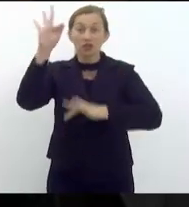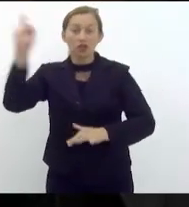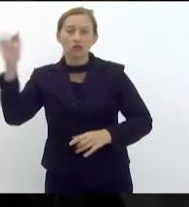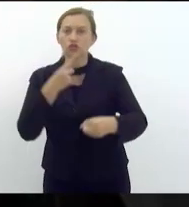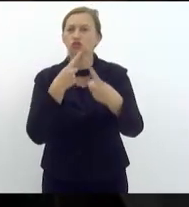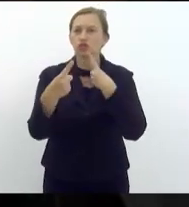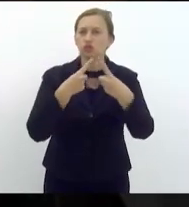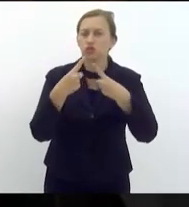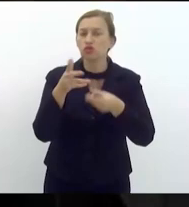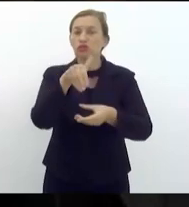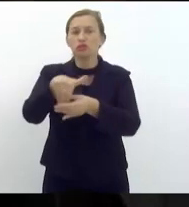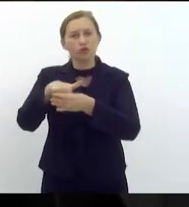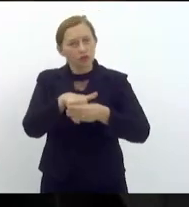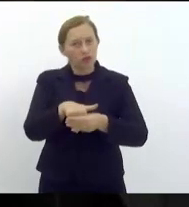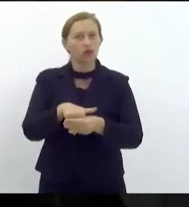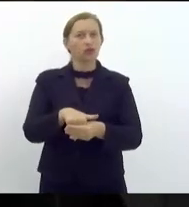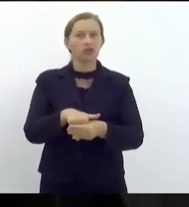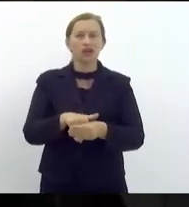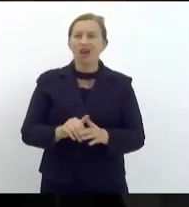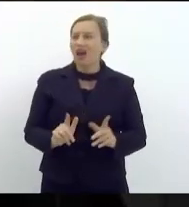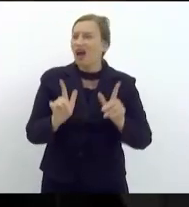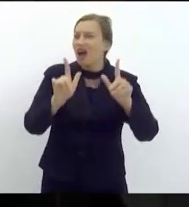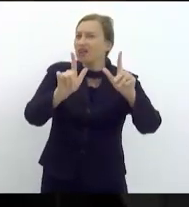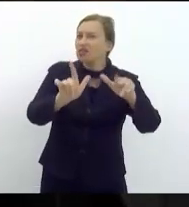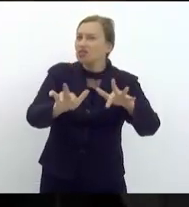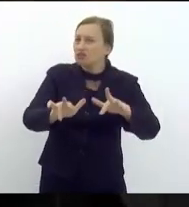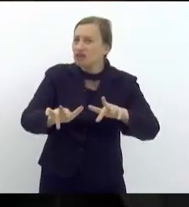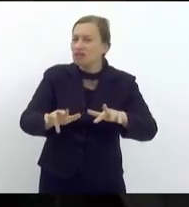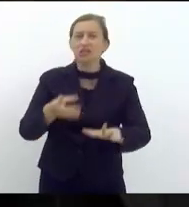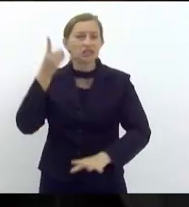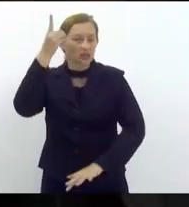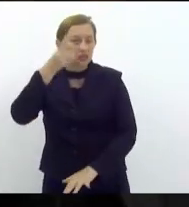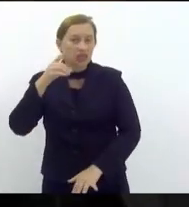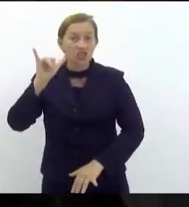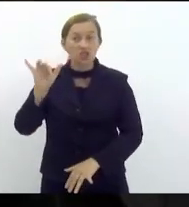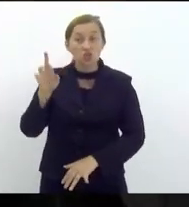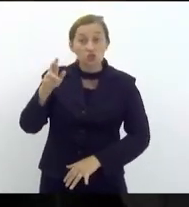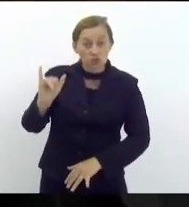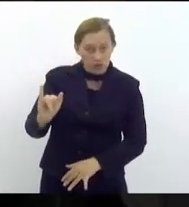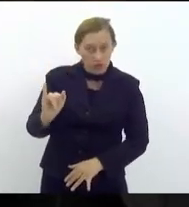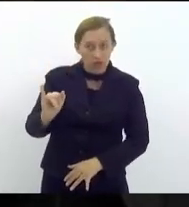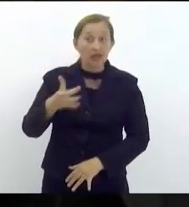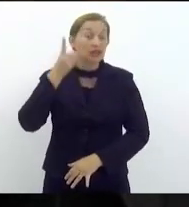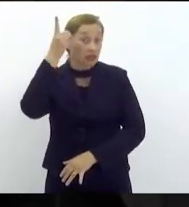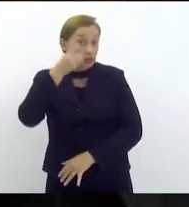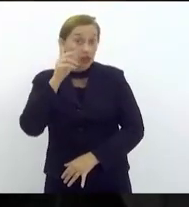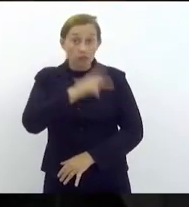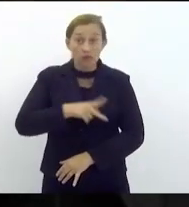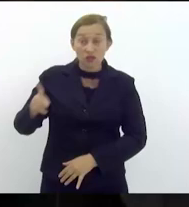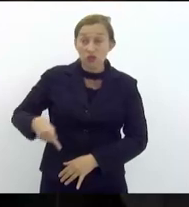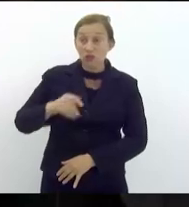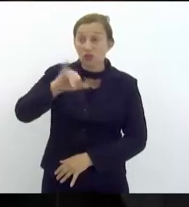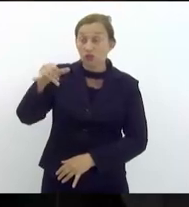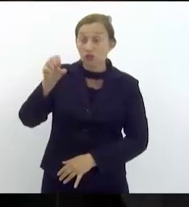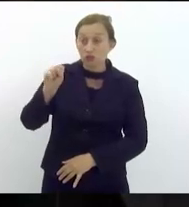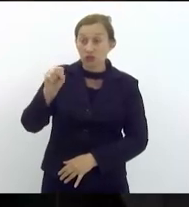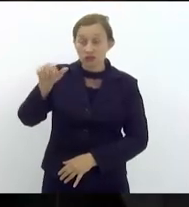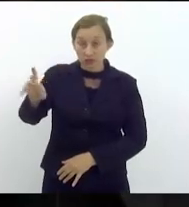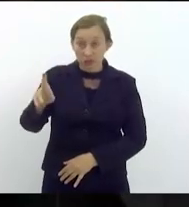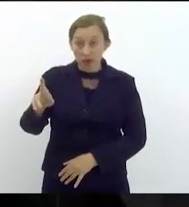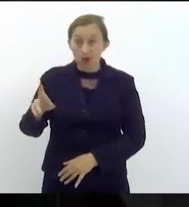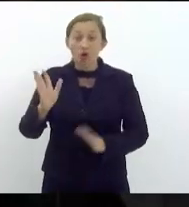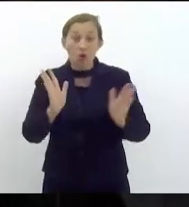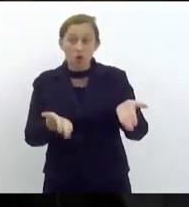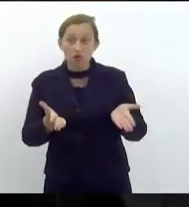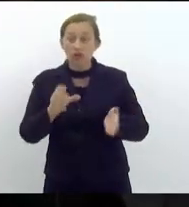e votando a diferenciação Deputado Yuri Deputado Professor Josemar hoje o